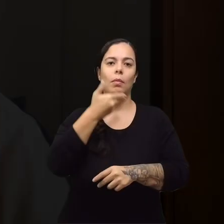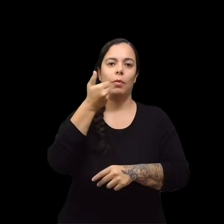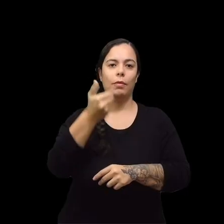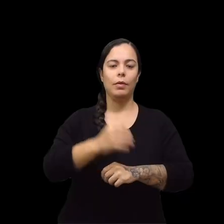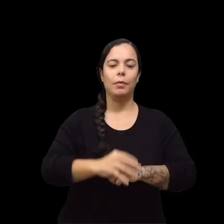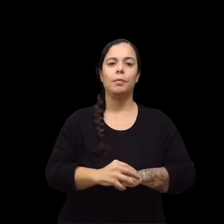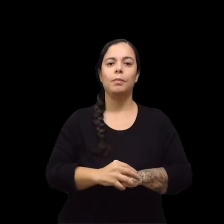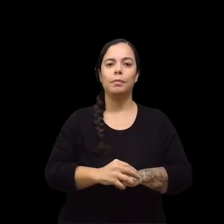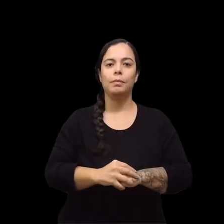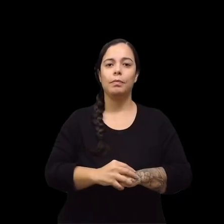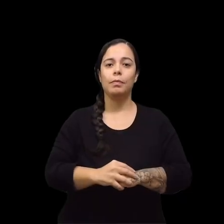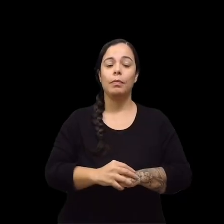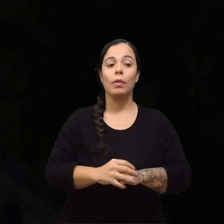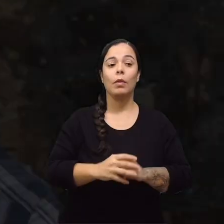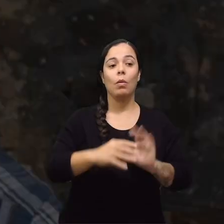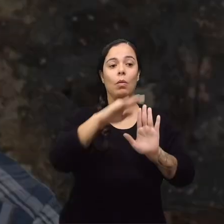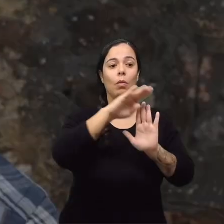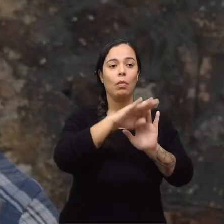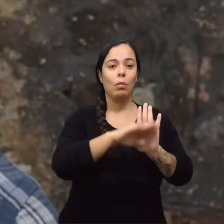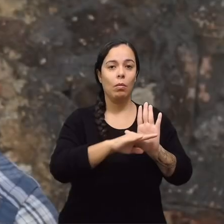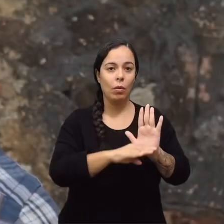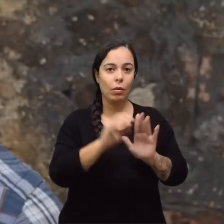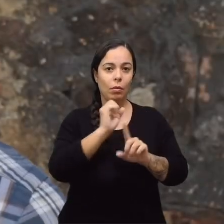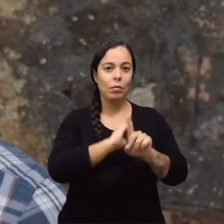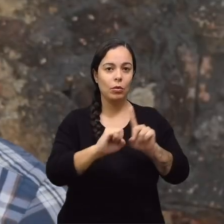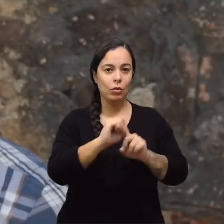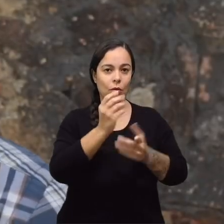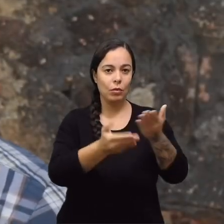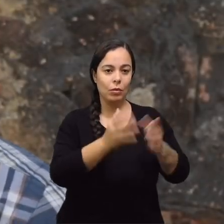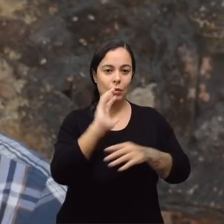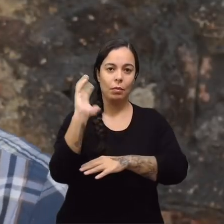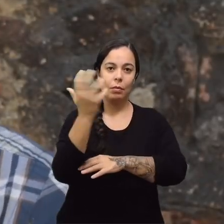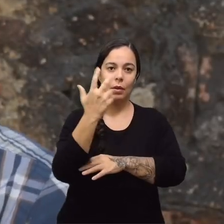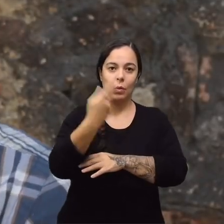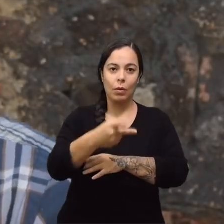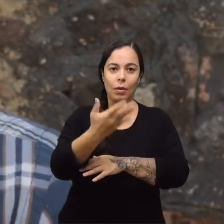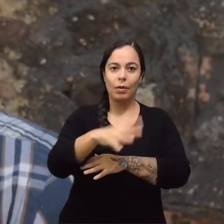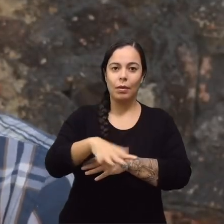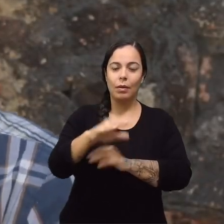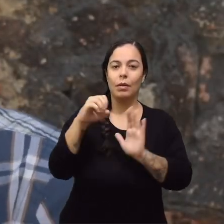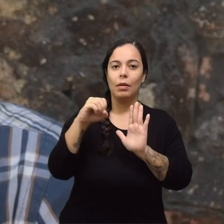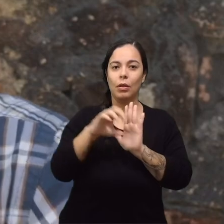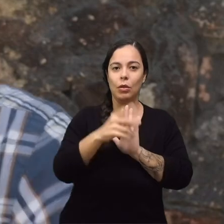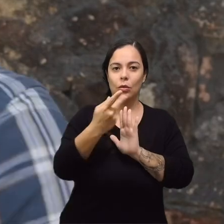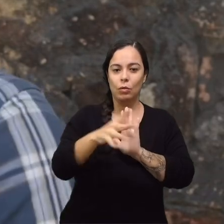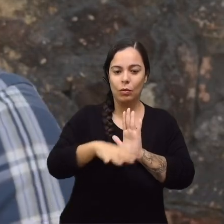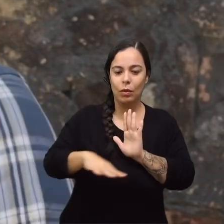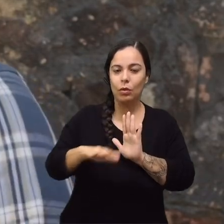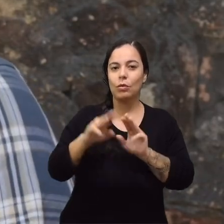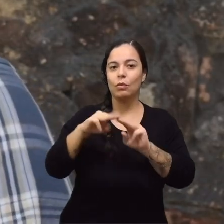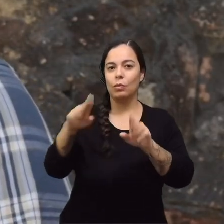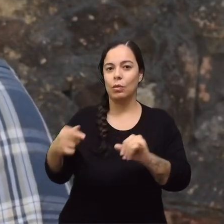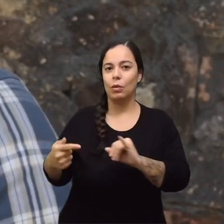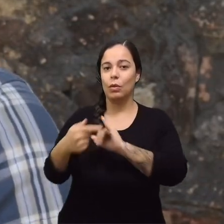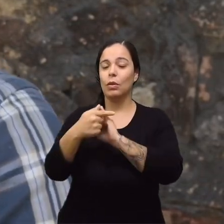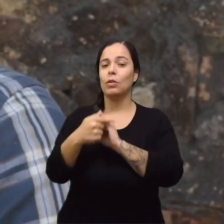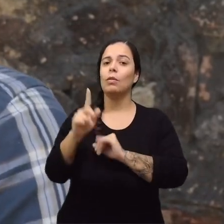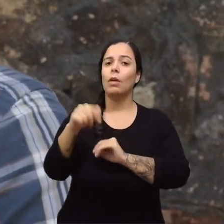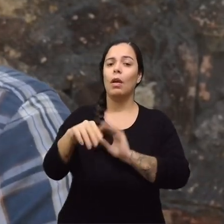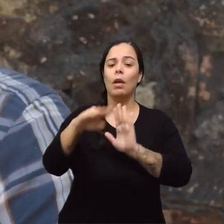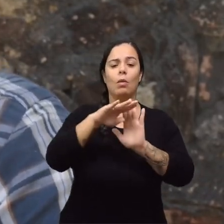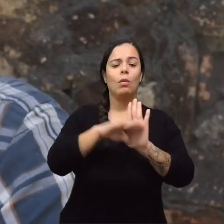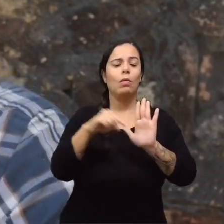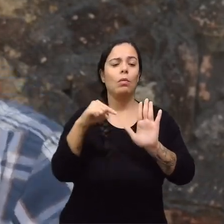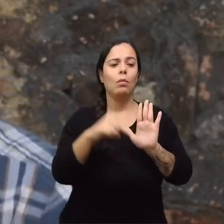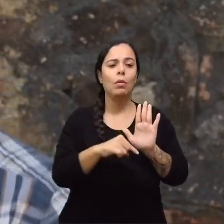conservação. O programa de educação socioambiental aqui do setor educativo do Museu de Arqueologia de Itaipu,